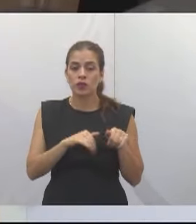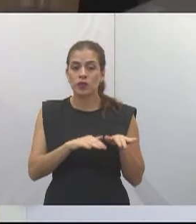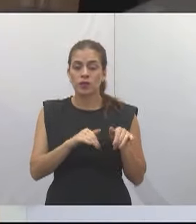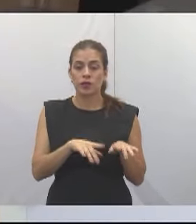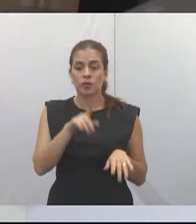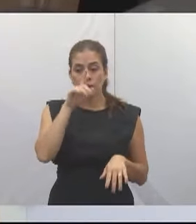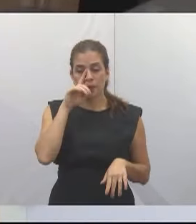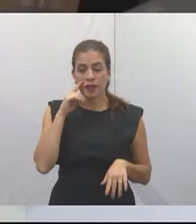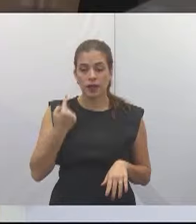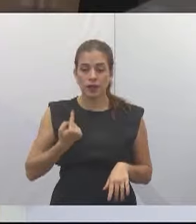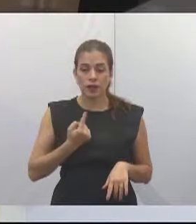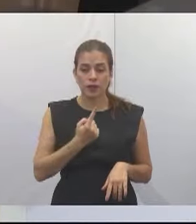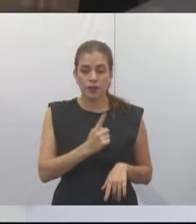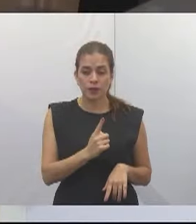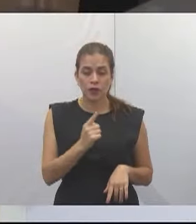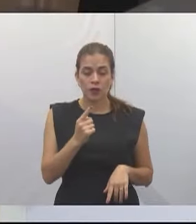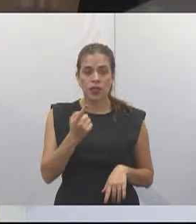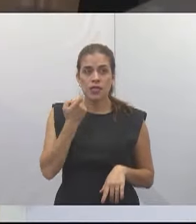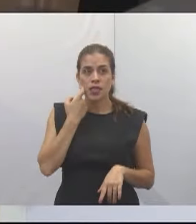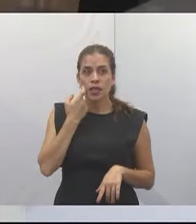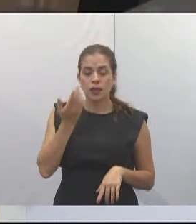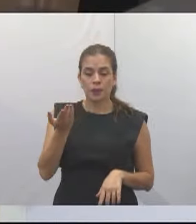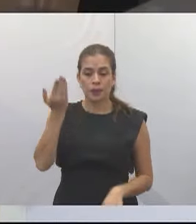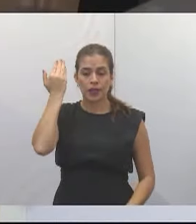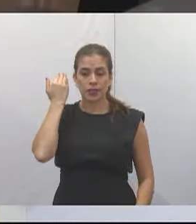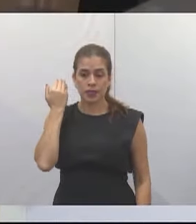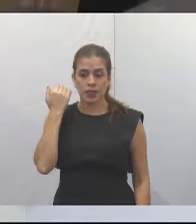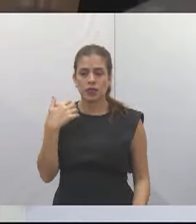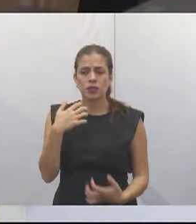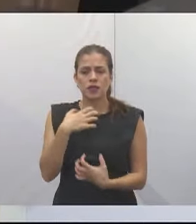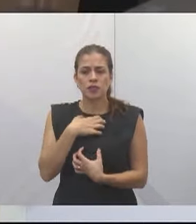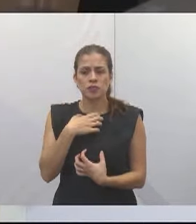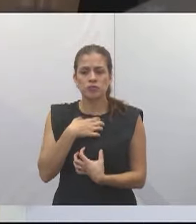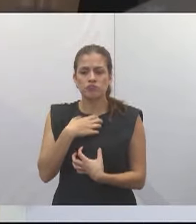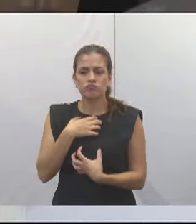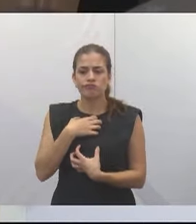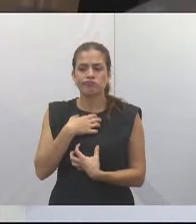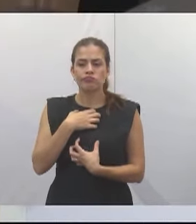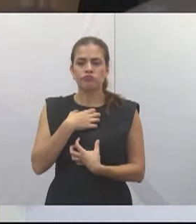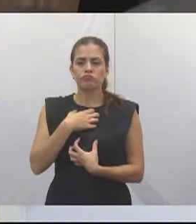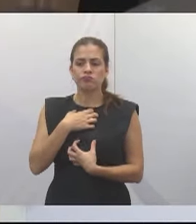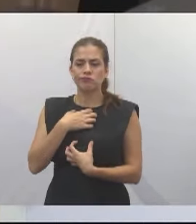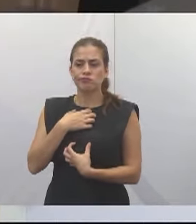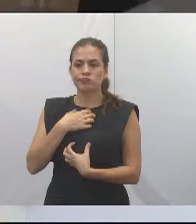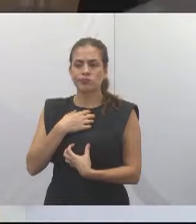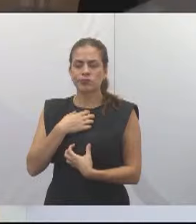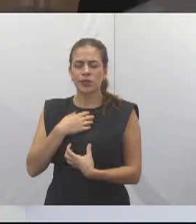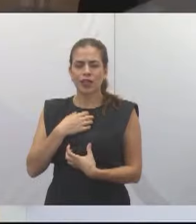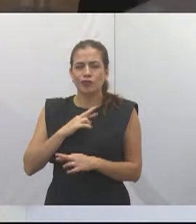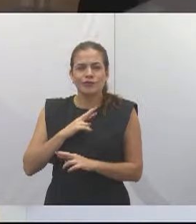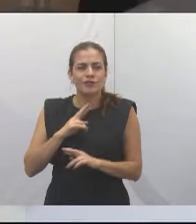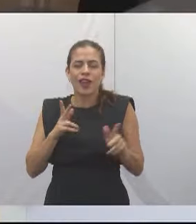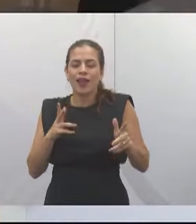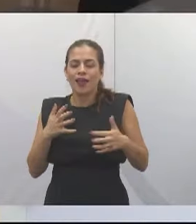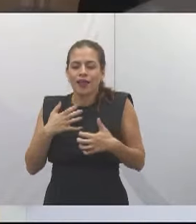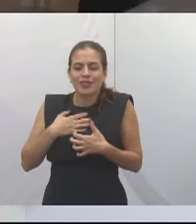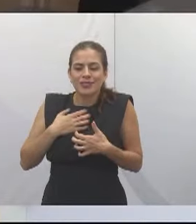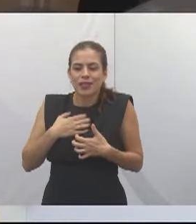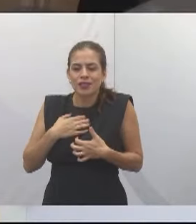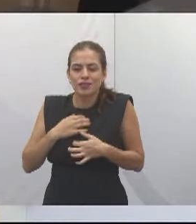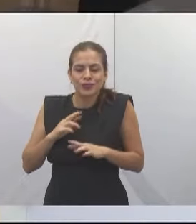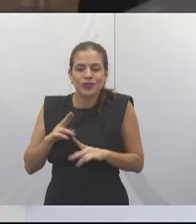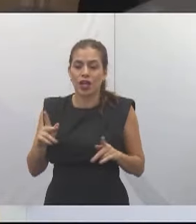na sexta-feira passada, eu senti um outro clima ali entre eles. Mas